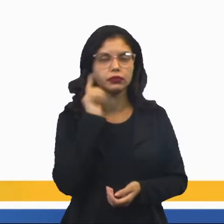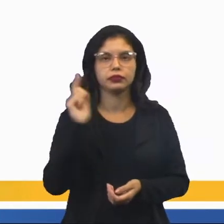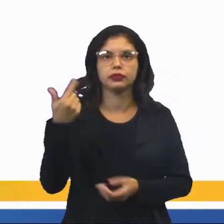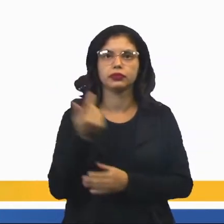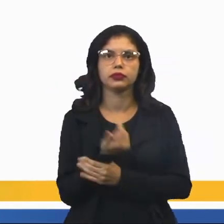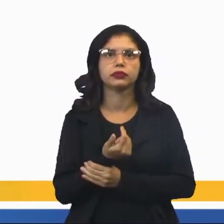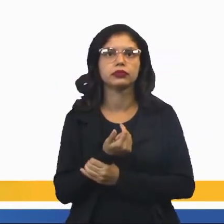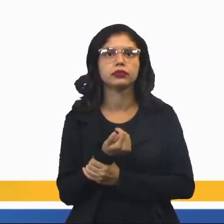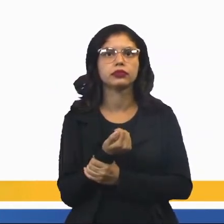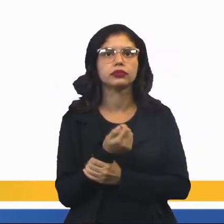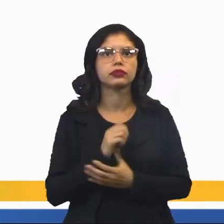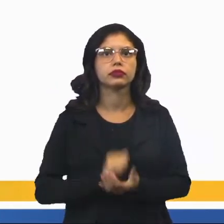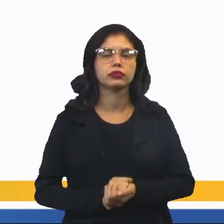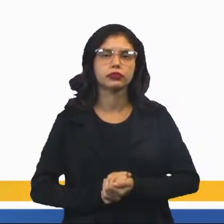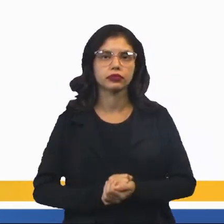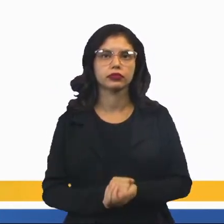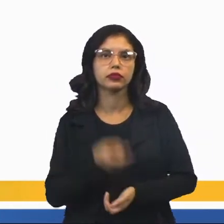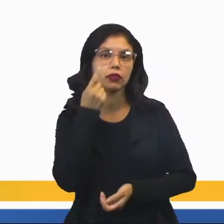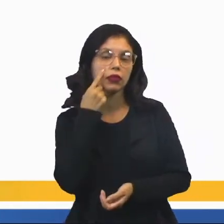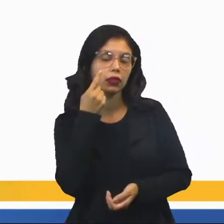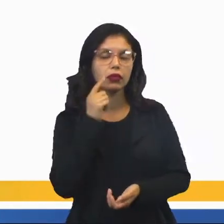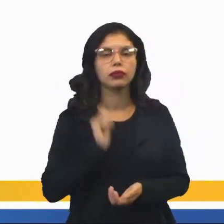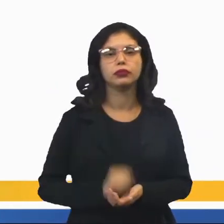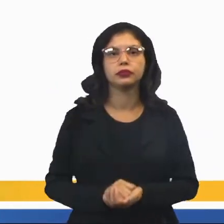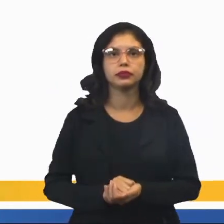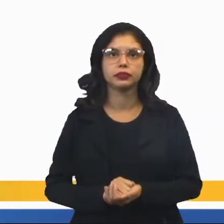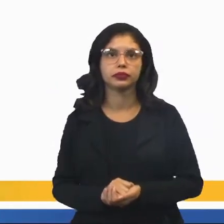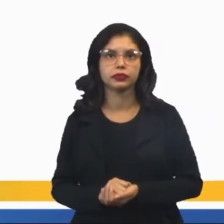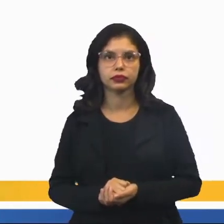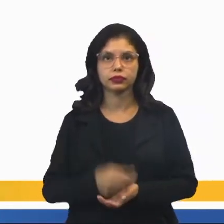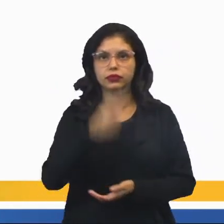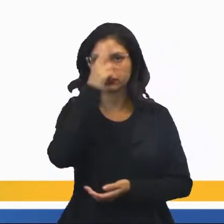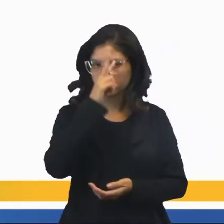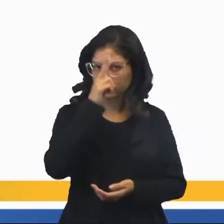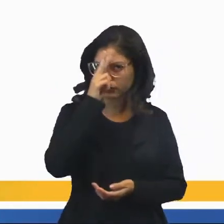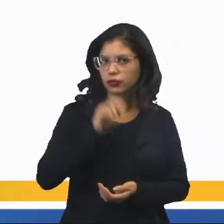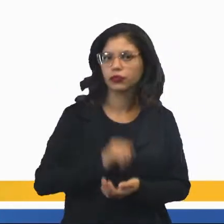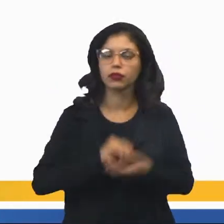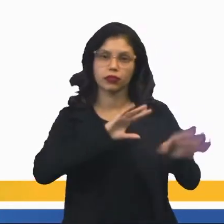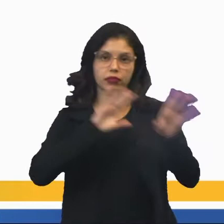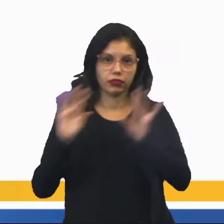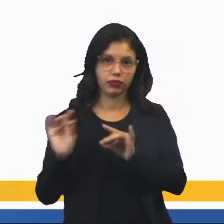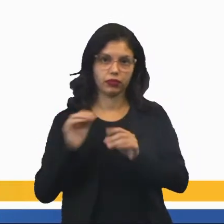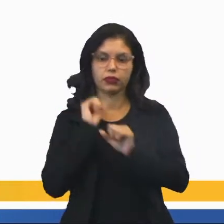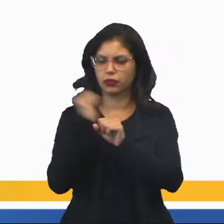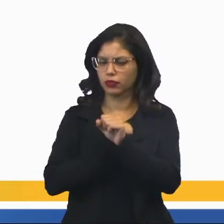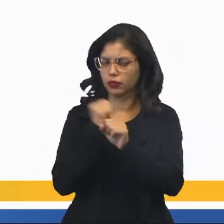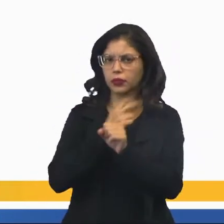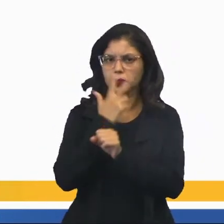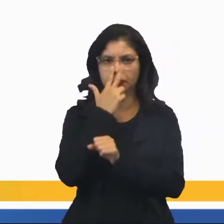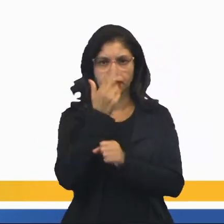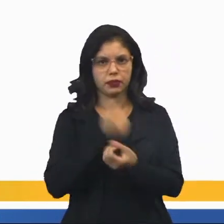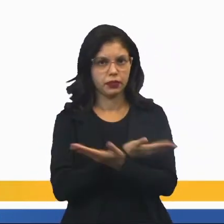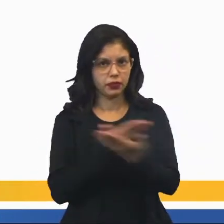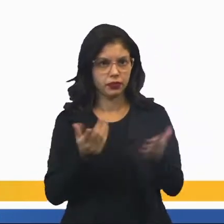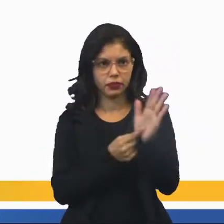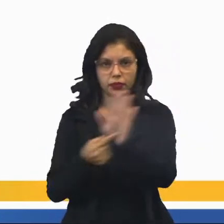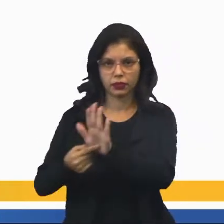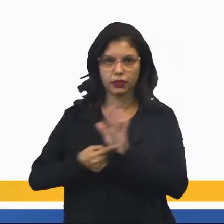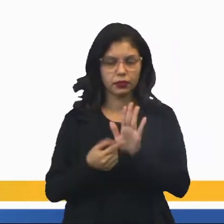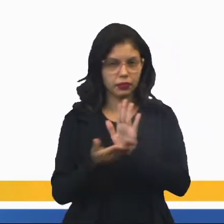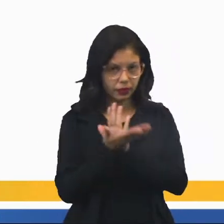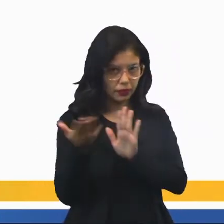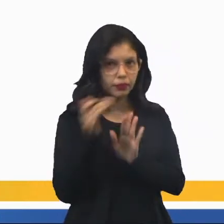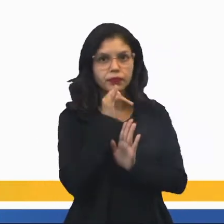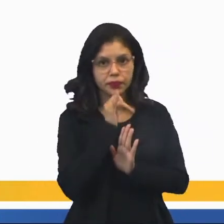próxima imagem. Olha só. Lembra que eu trouxe uma construção semelhante para vocês, mostrando,